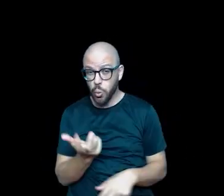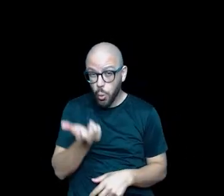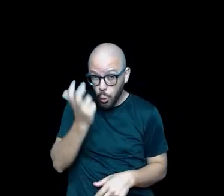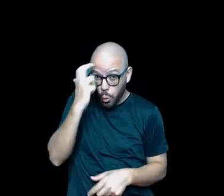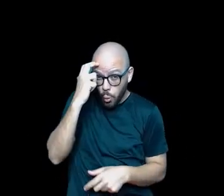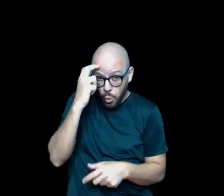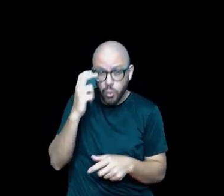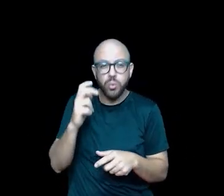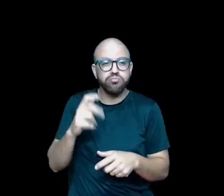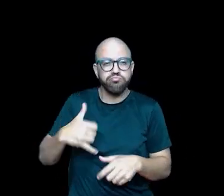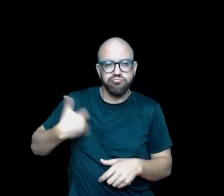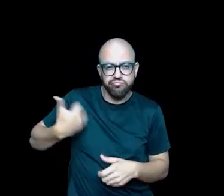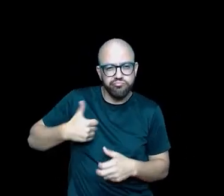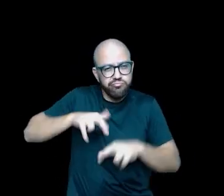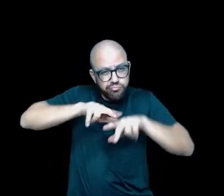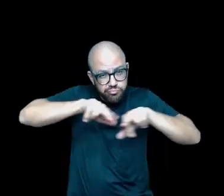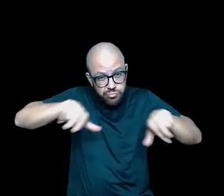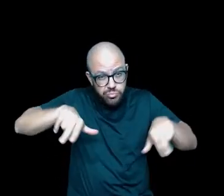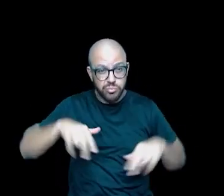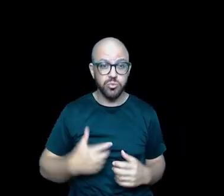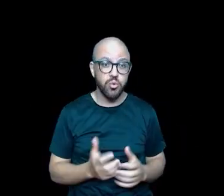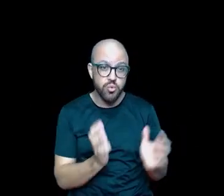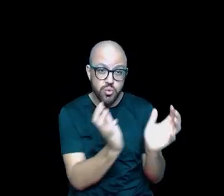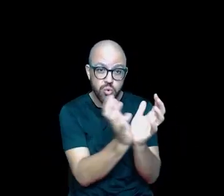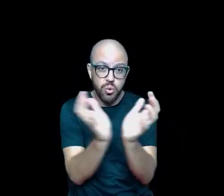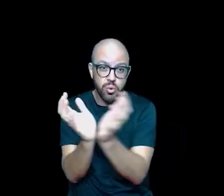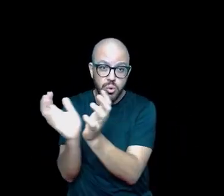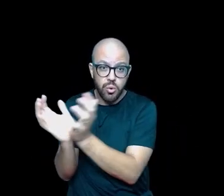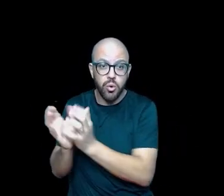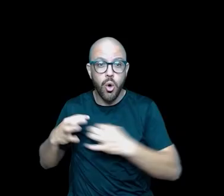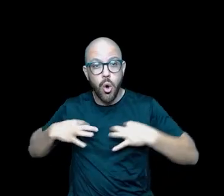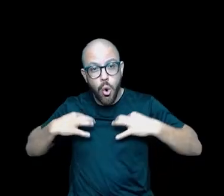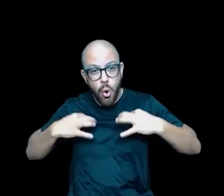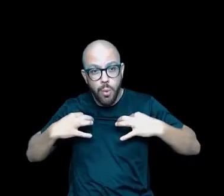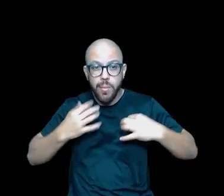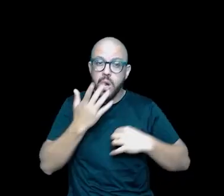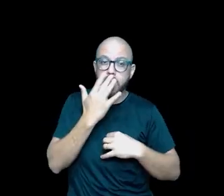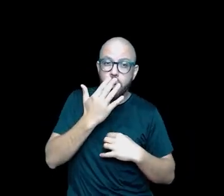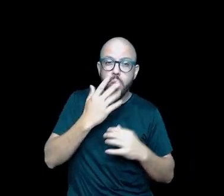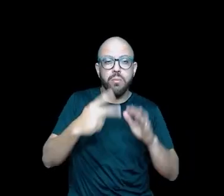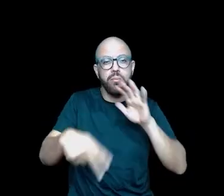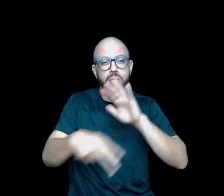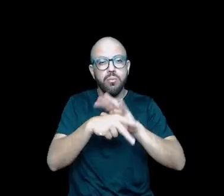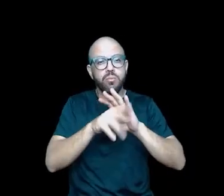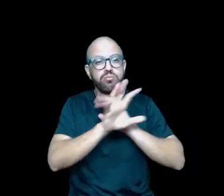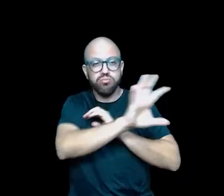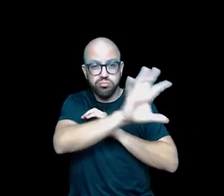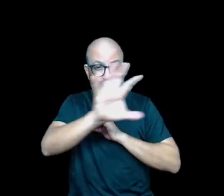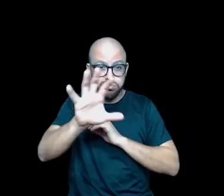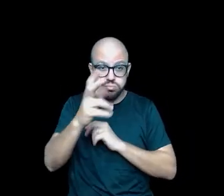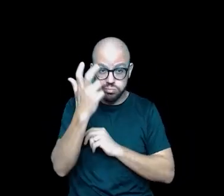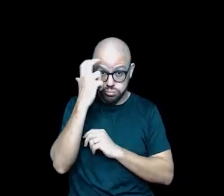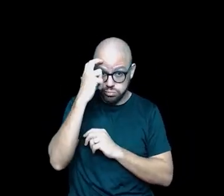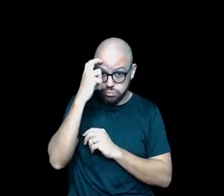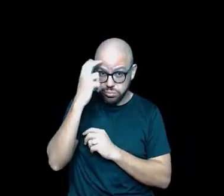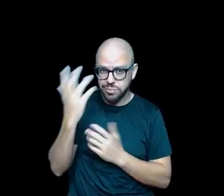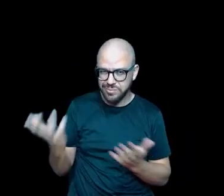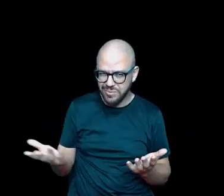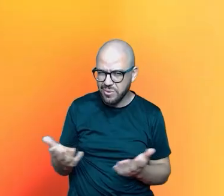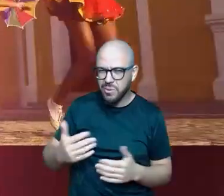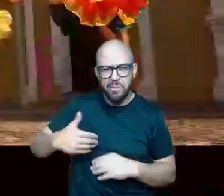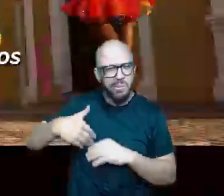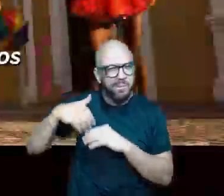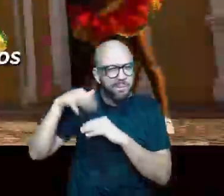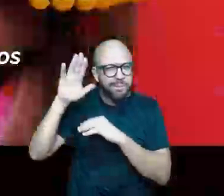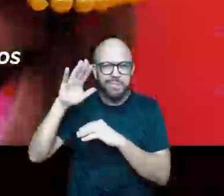vídeo é plural, com agentes culturais de todas as idades, etnias, roupas e figurinos coloridos próprios de cada expressão